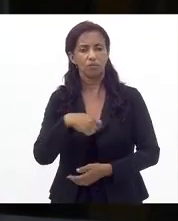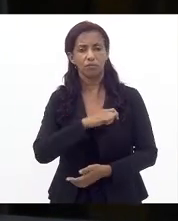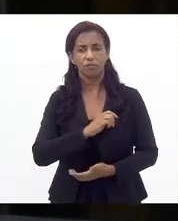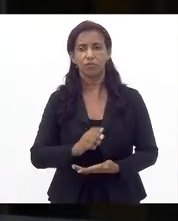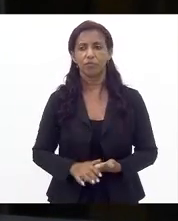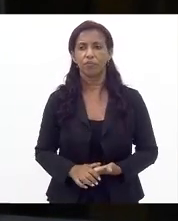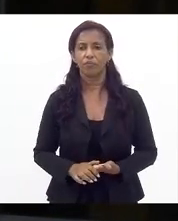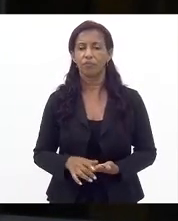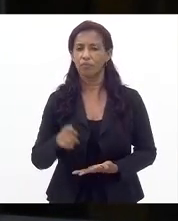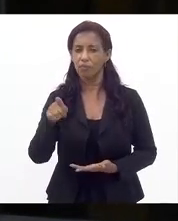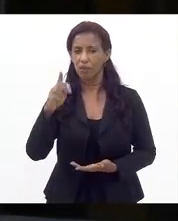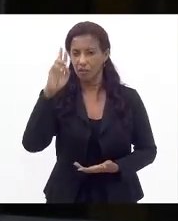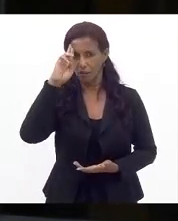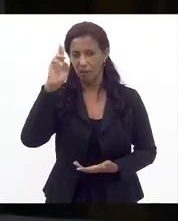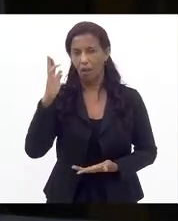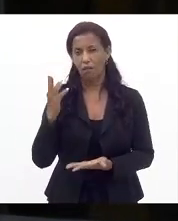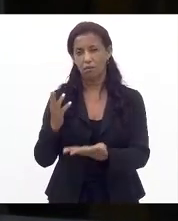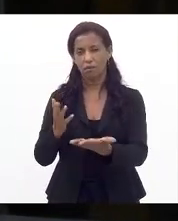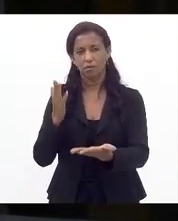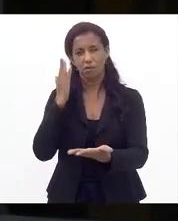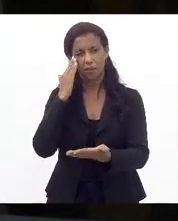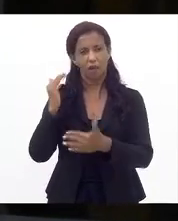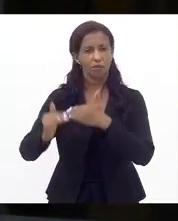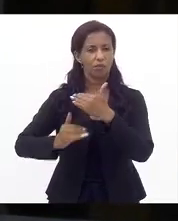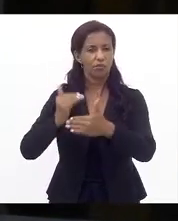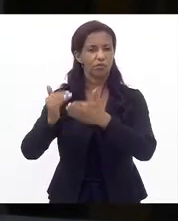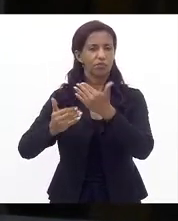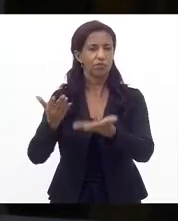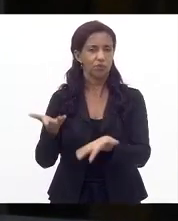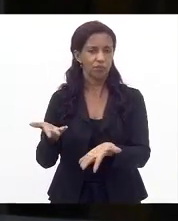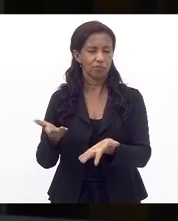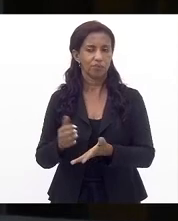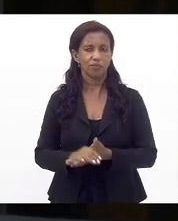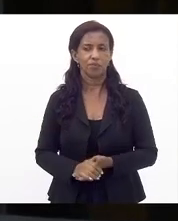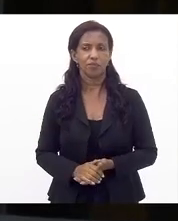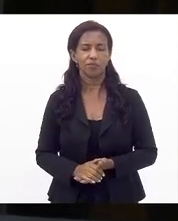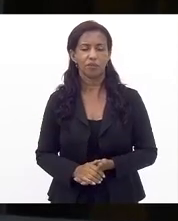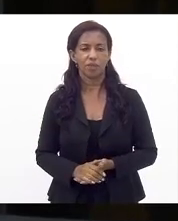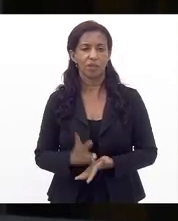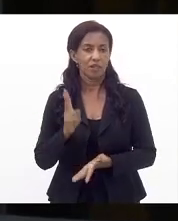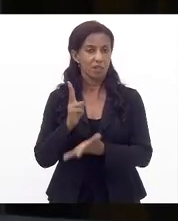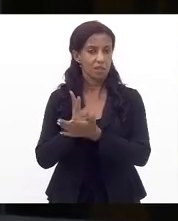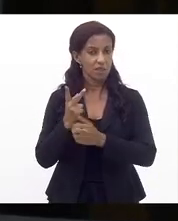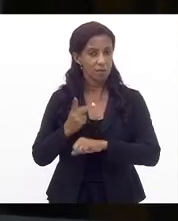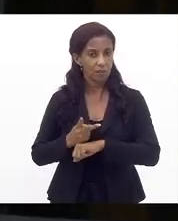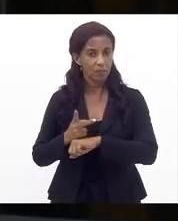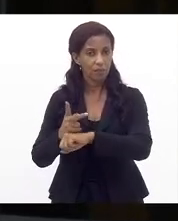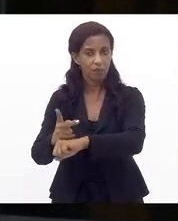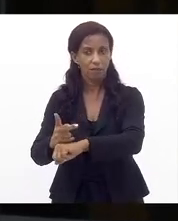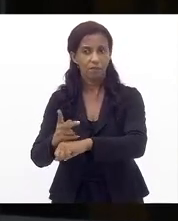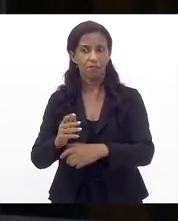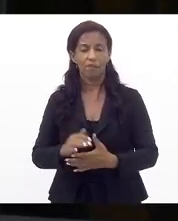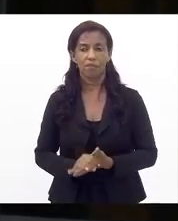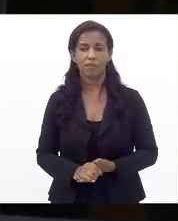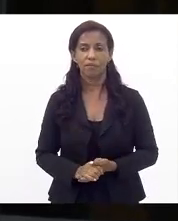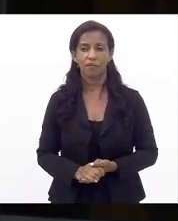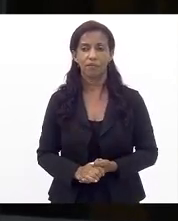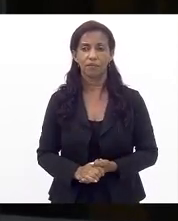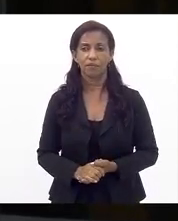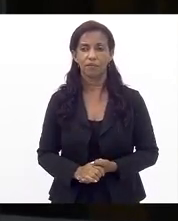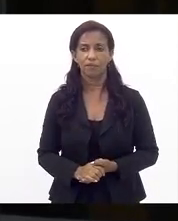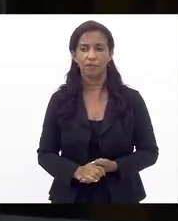e vossa excelência sabe como desenvolvimentista que sou que sempre busco a